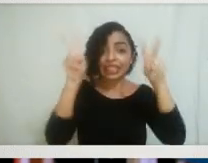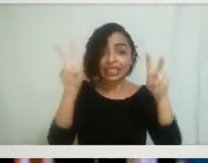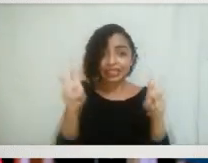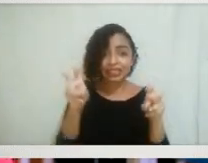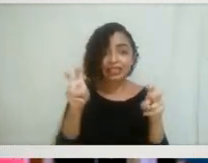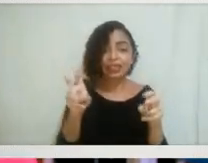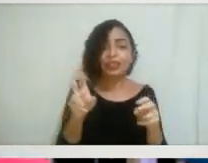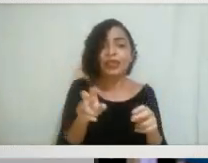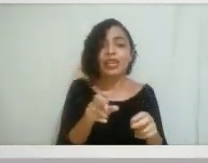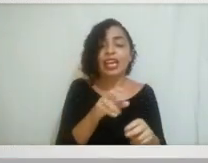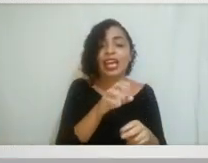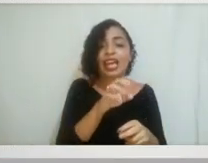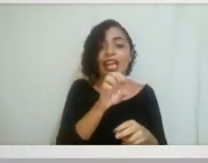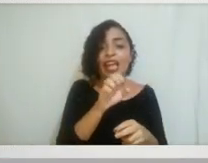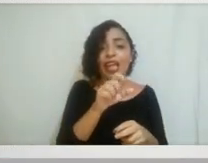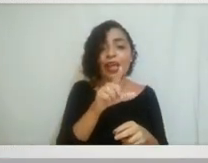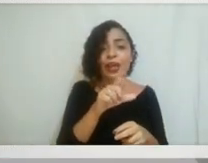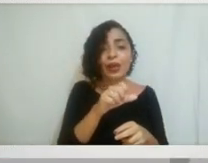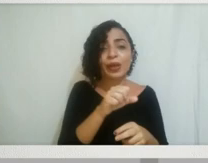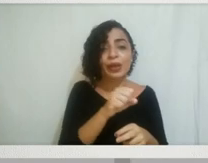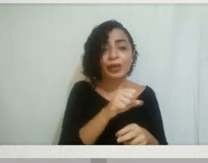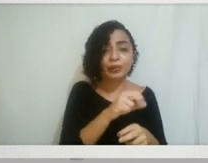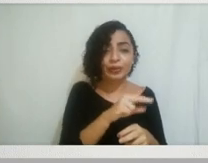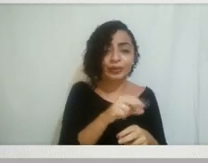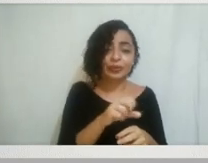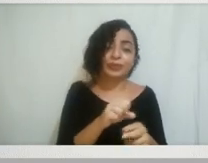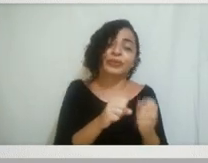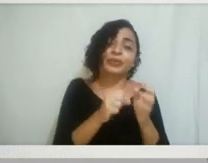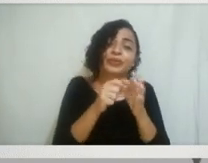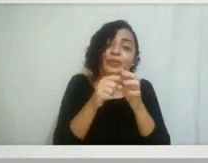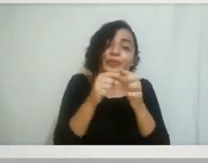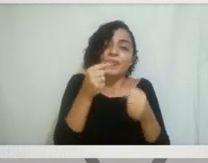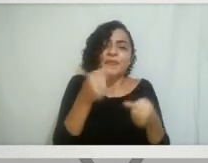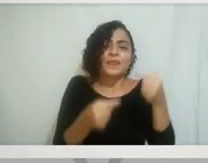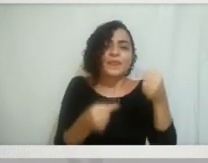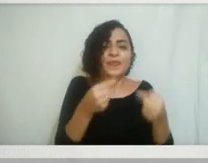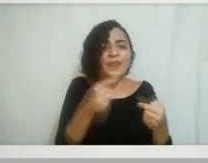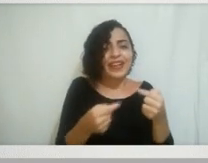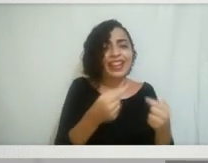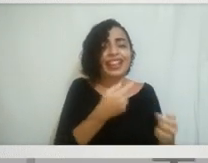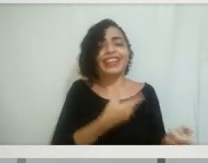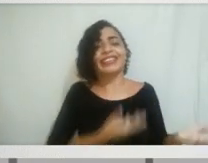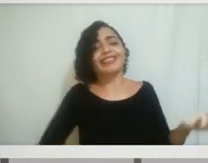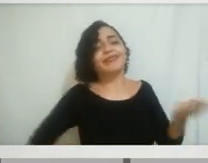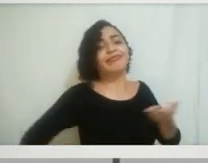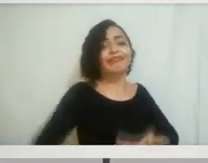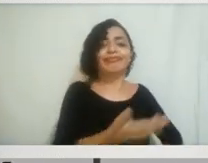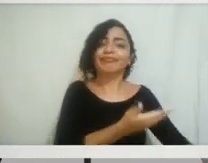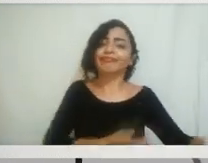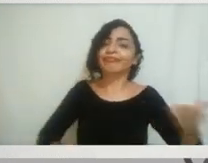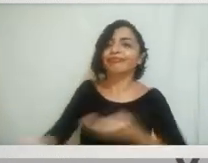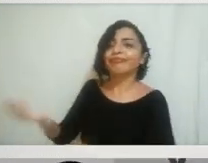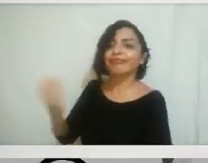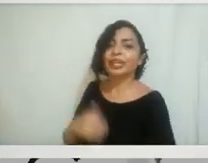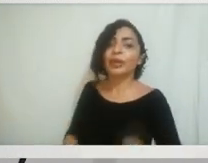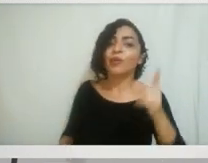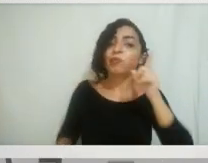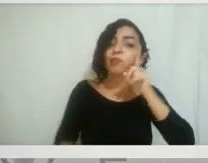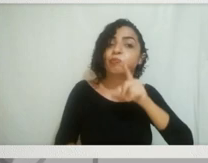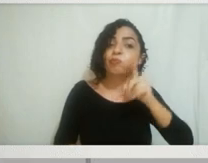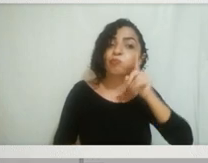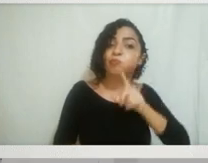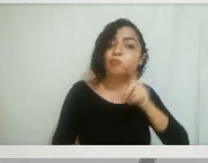história do Welles, né, que estava naquela política, participando daquela política da boa vizinhança que os Estados